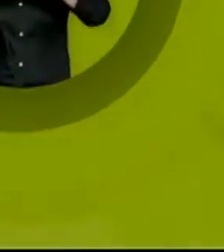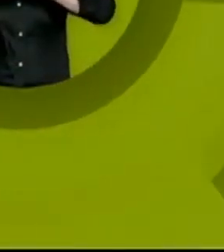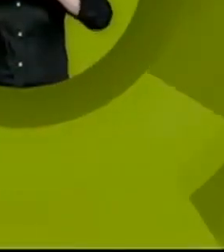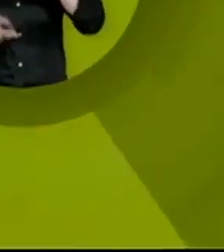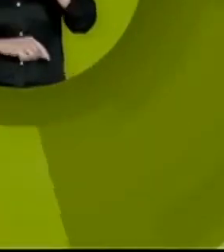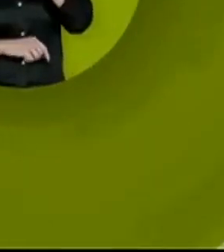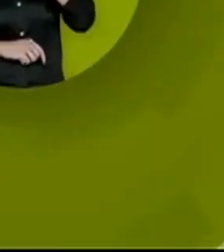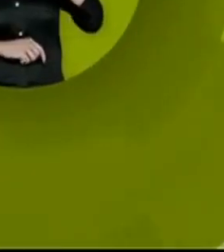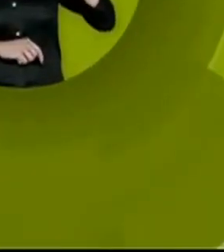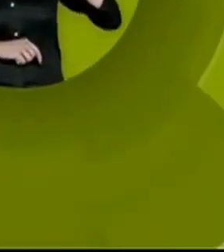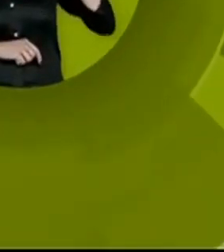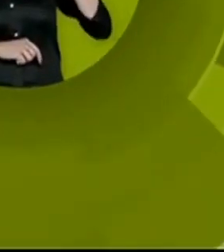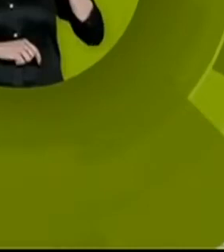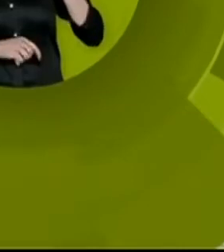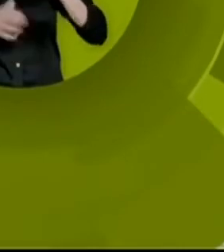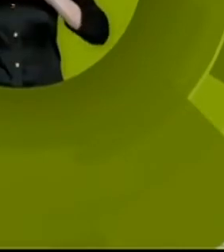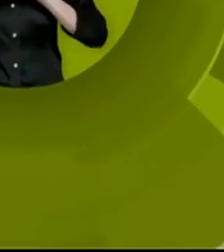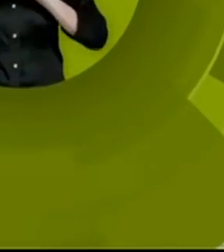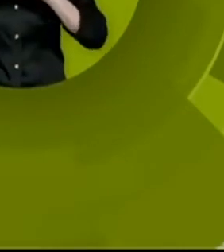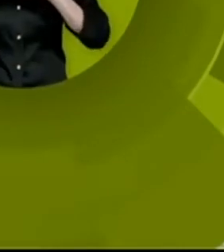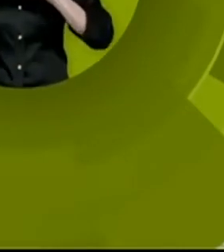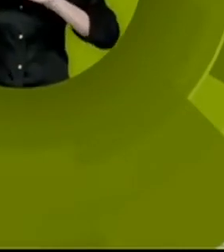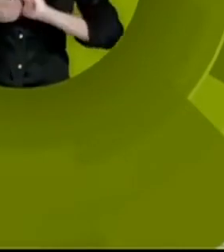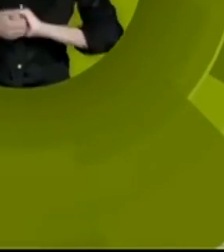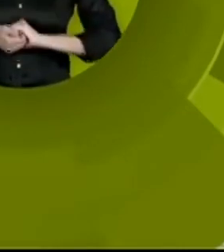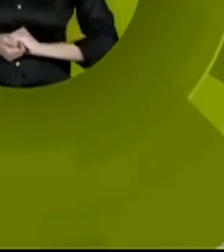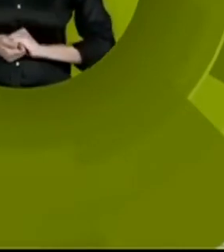O programa a seguir é livre para todos os públicos.